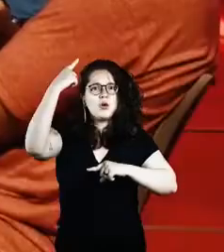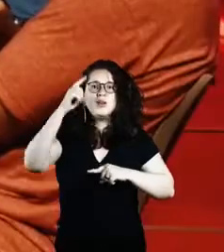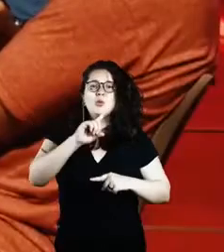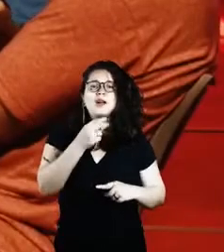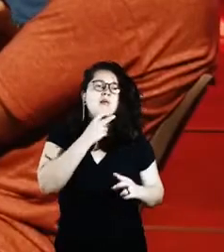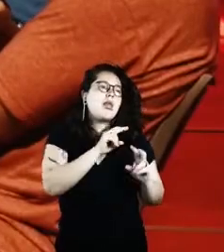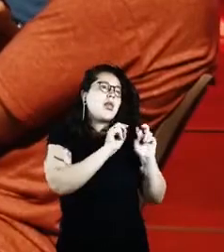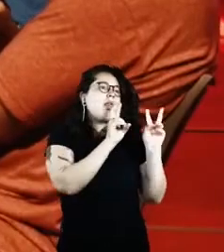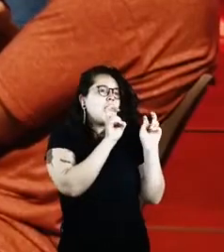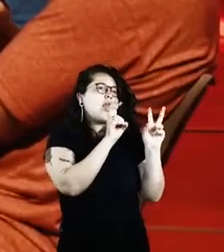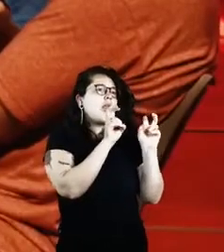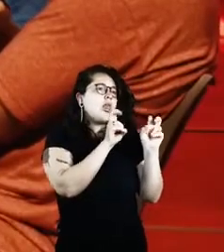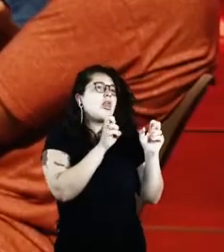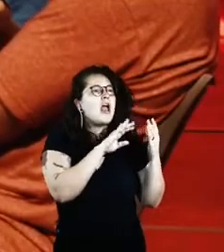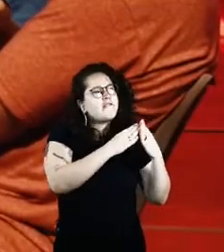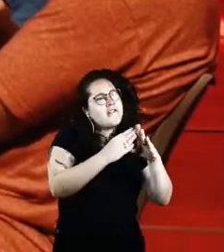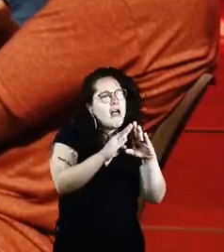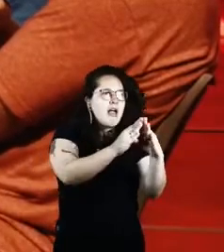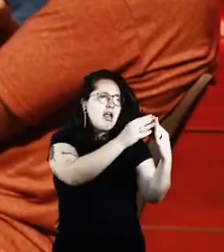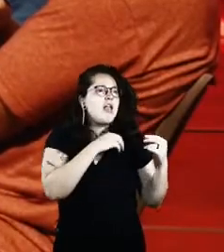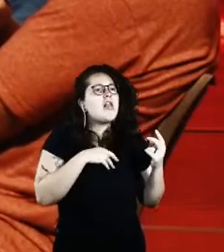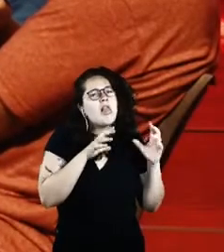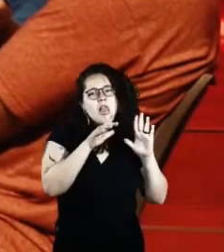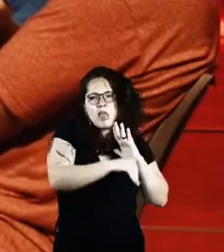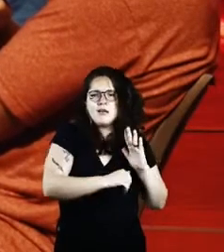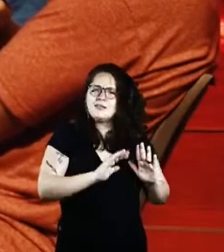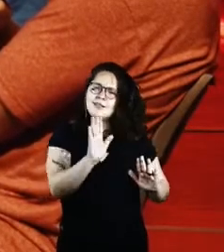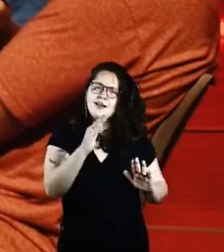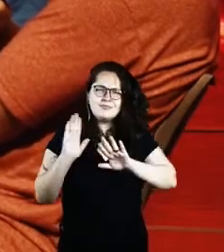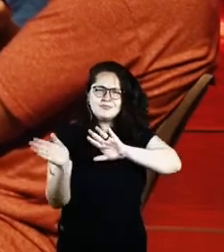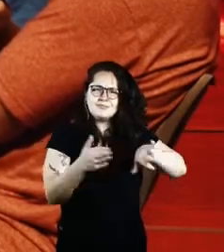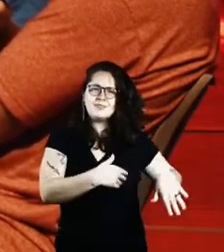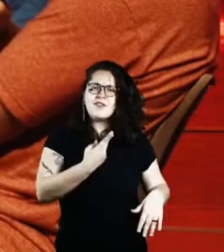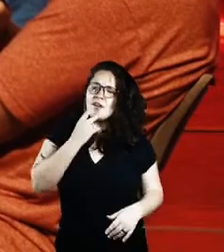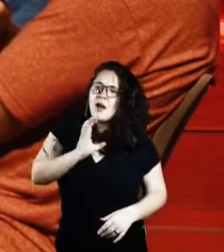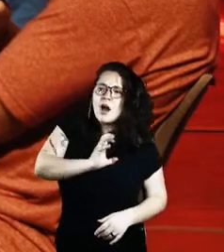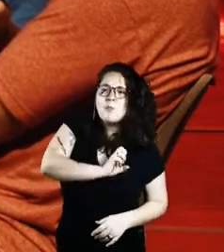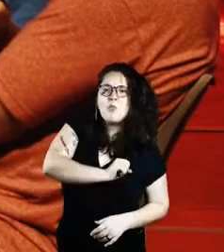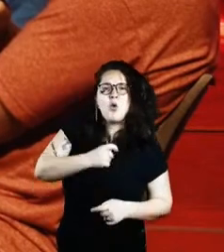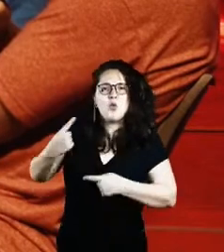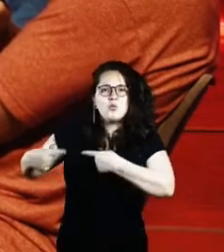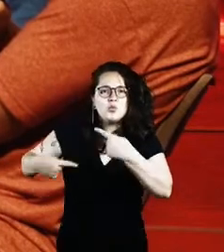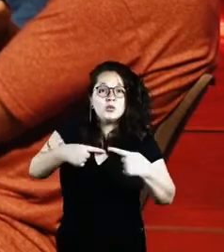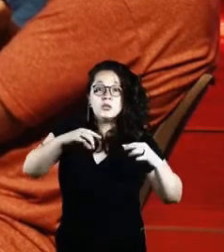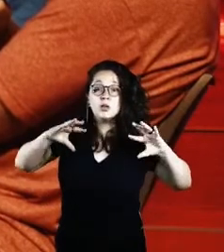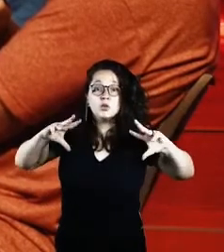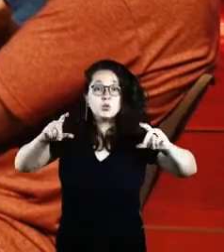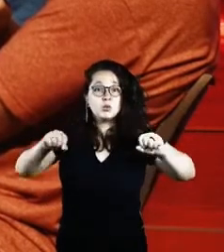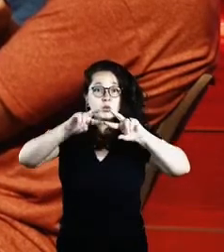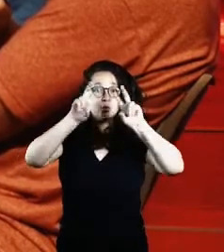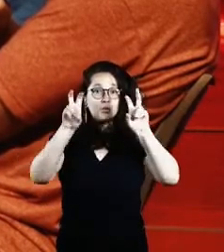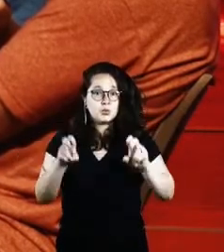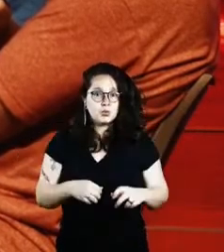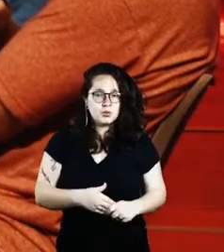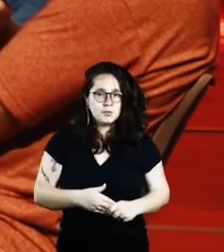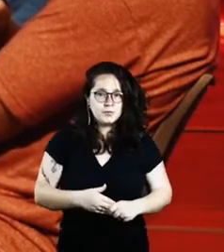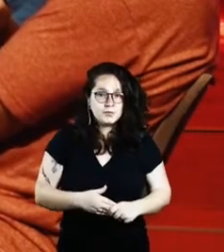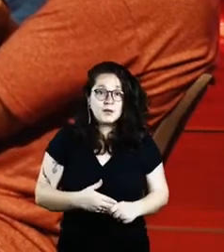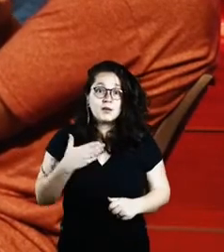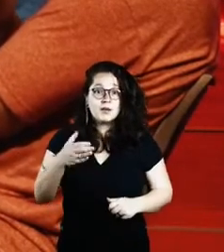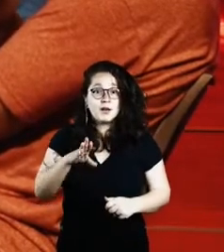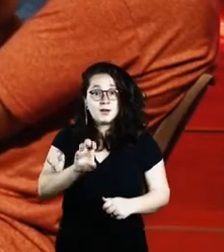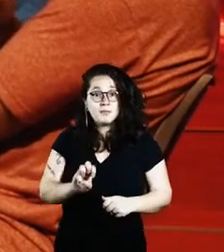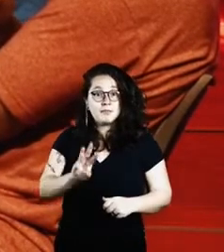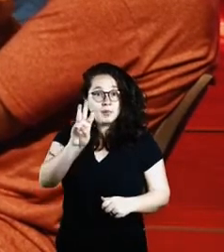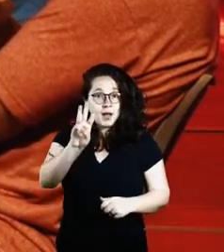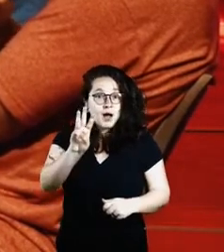tema, rap é favela, rap é ladrão, rap é função, não. A gente falava de amor, falava de política, falava de tudo, né? E o Blau era as mesmas, o Blau já era mais além, né,